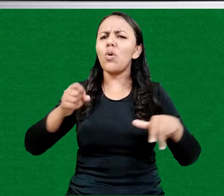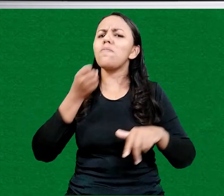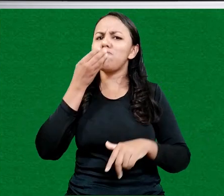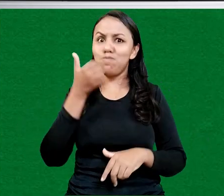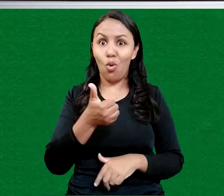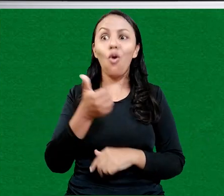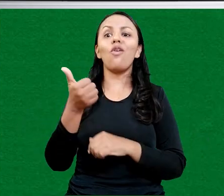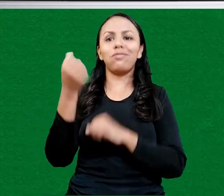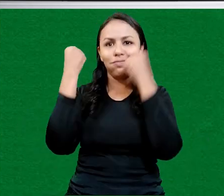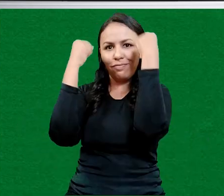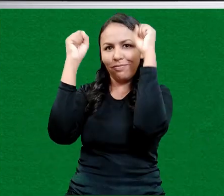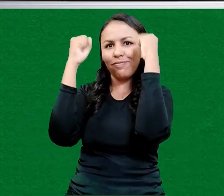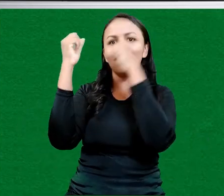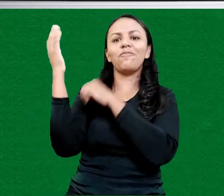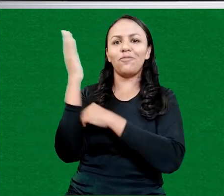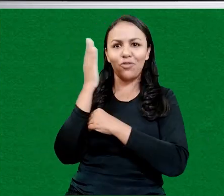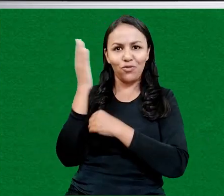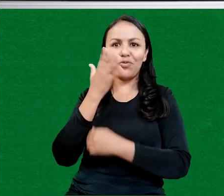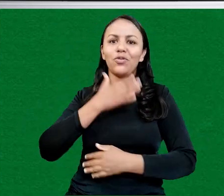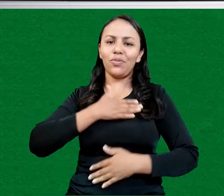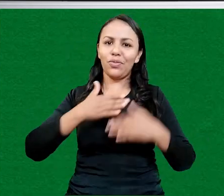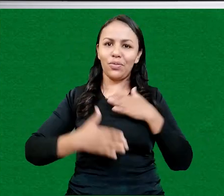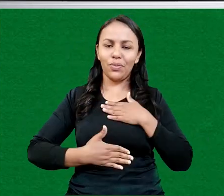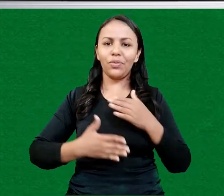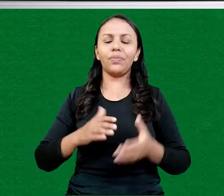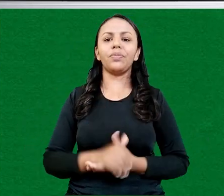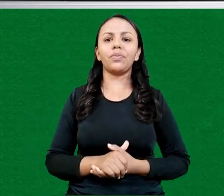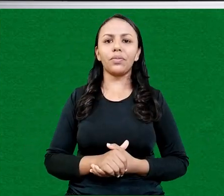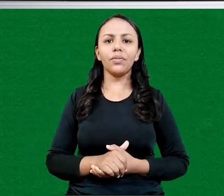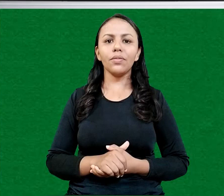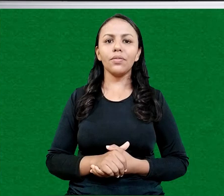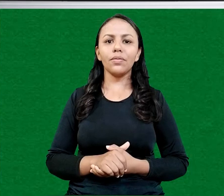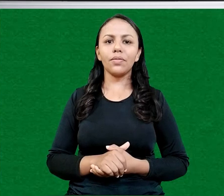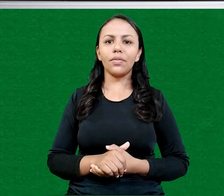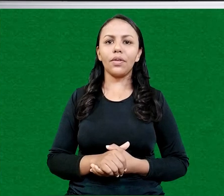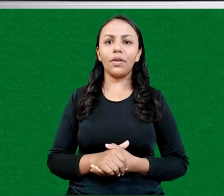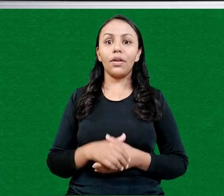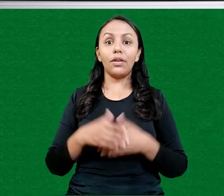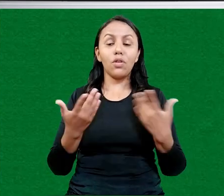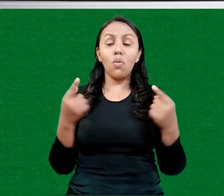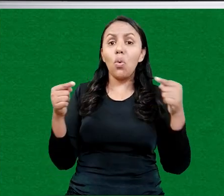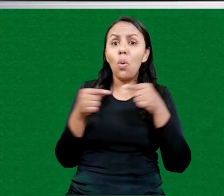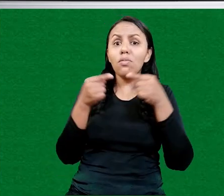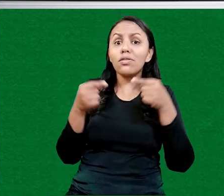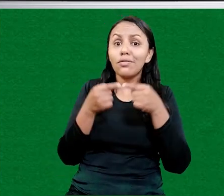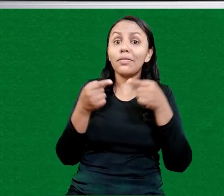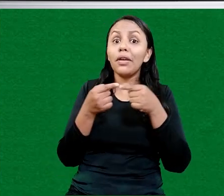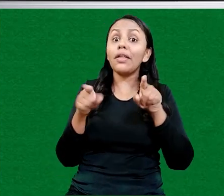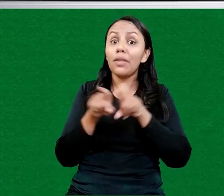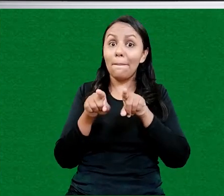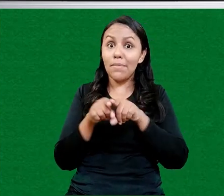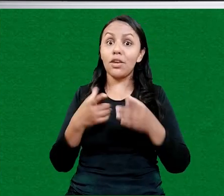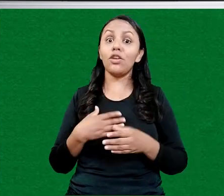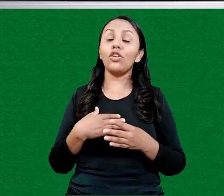positivas que o exercício ele beneficia ao nosso corpo. Isso nós fazemos uma correlação com o uso de um